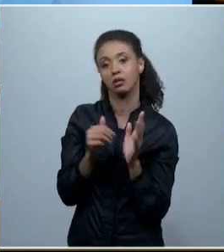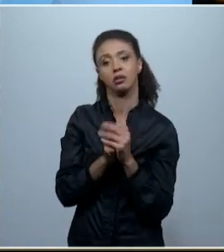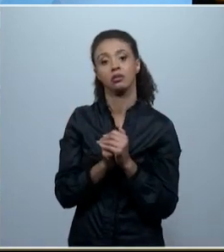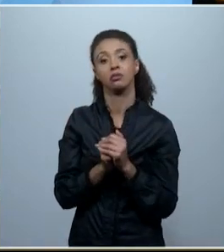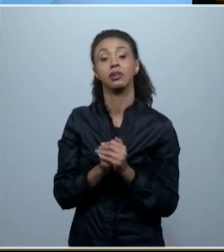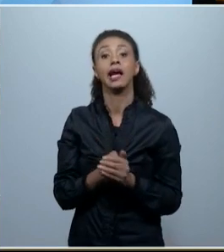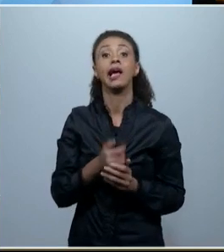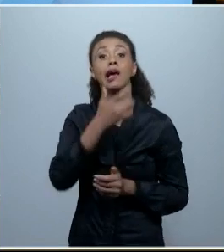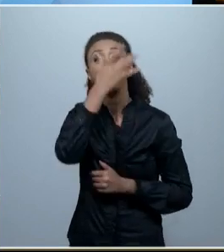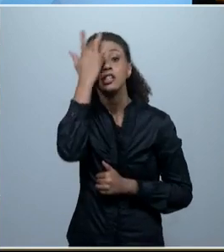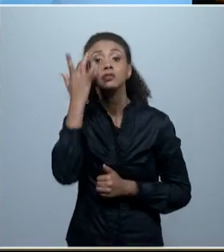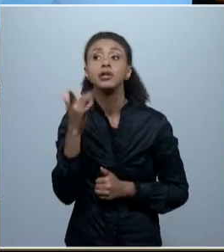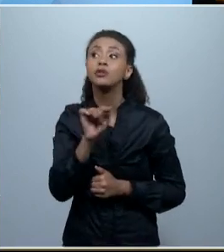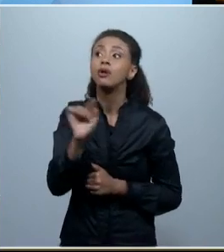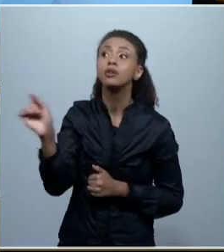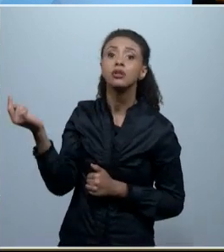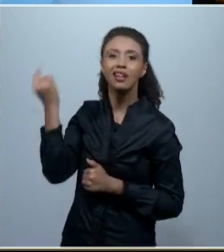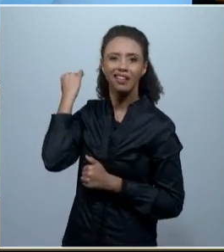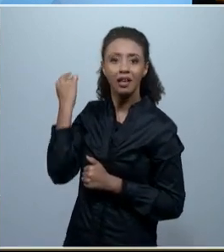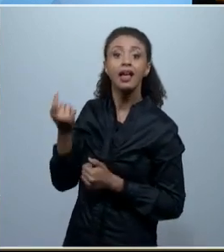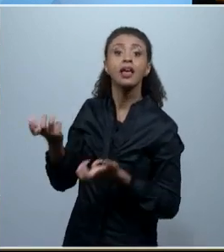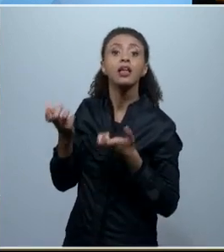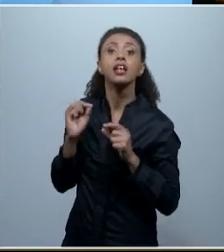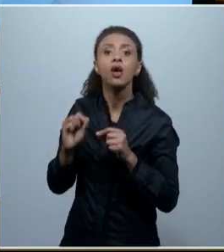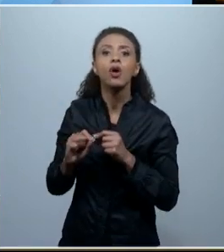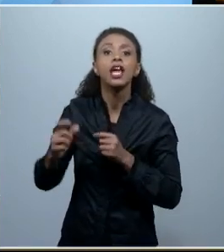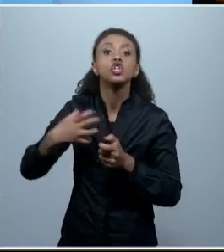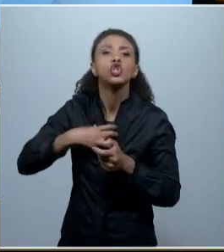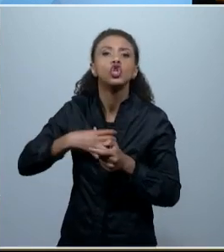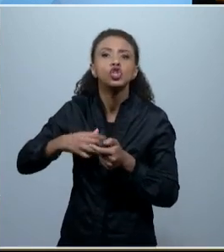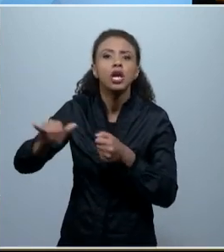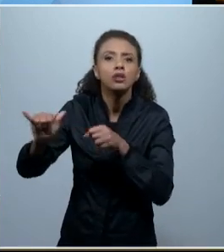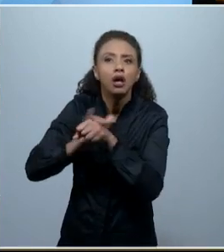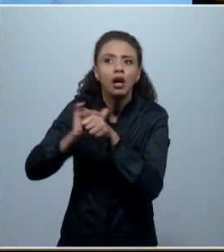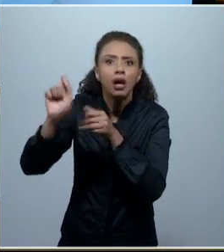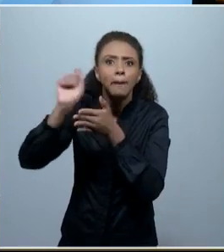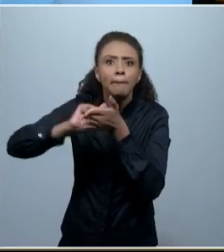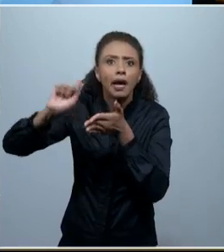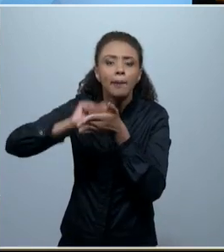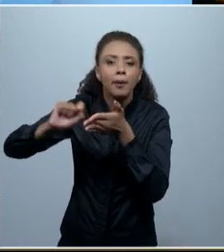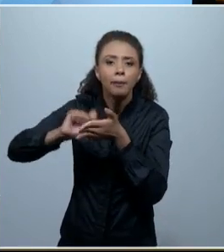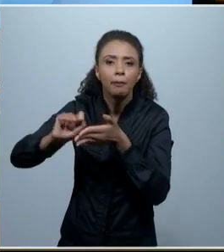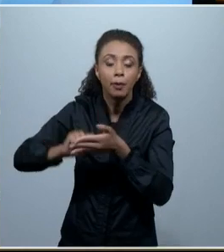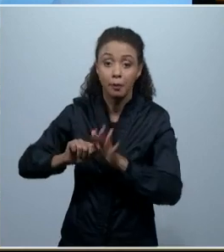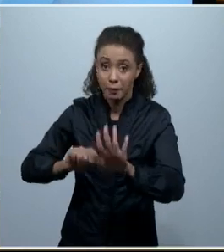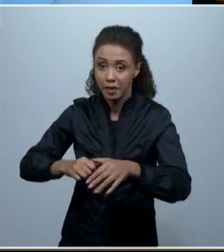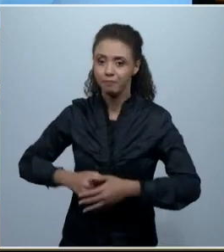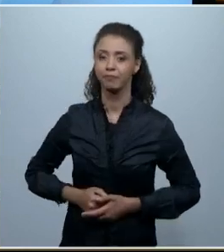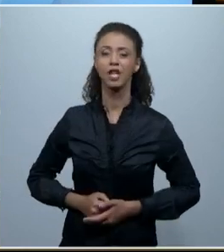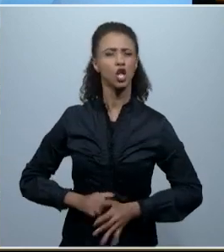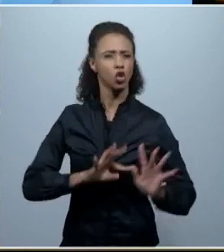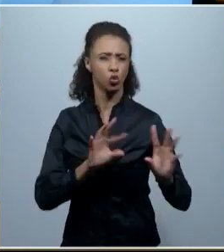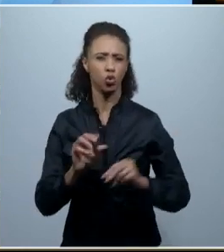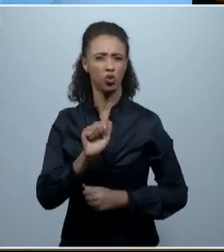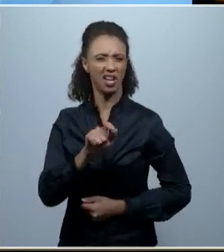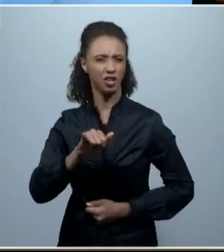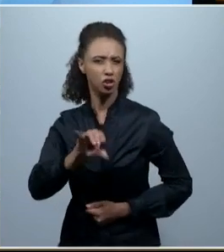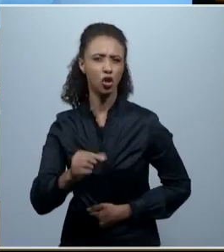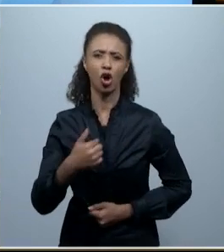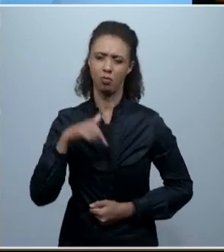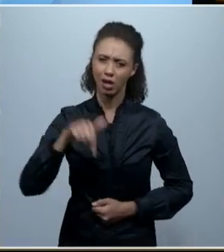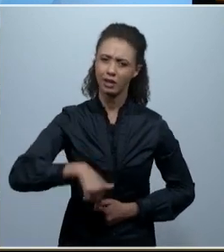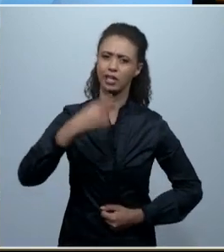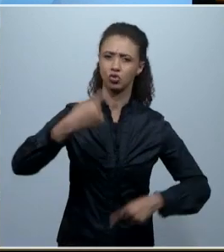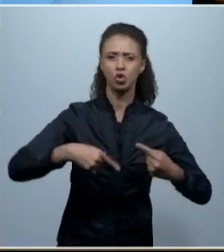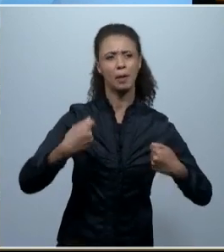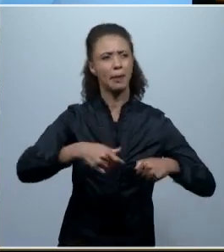uma demonstração para este fato mas sabe o que acontece você pega todos os idiomas esses que a gente está aqui discutindo se precisa lembrar